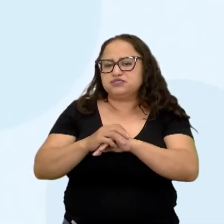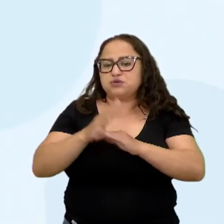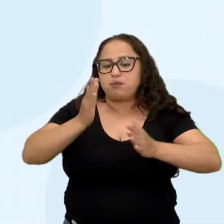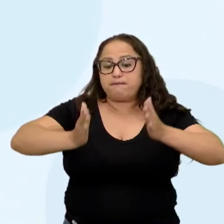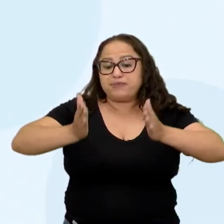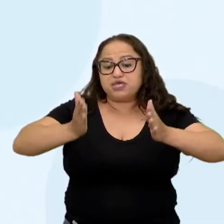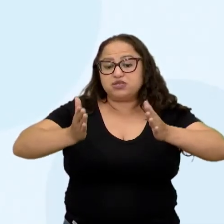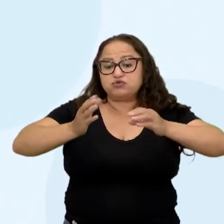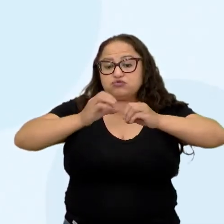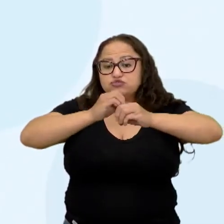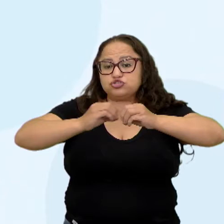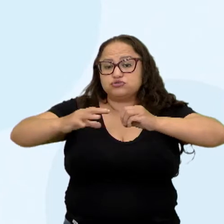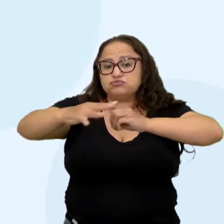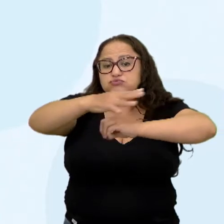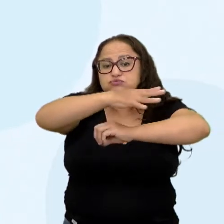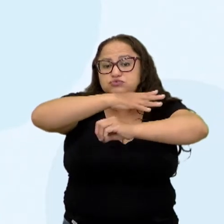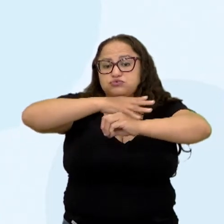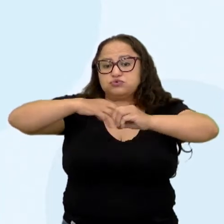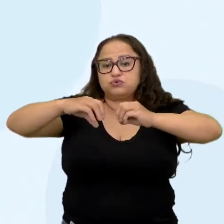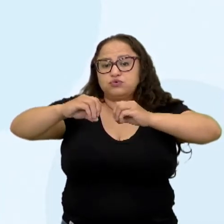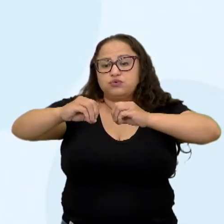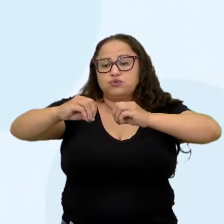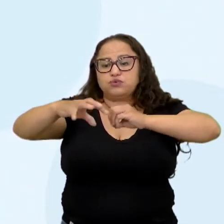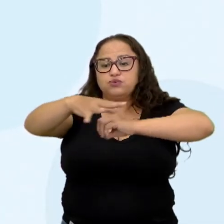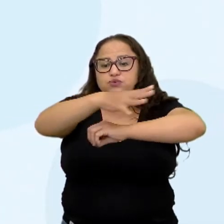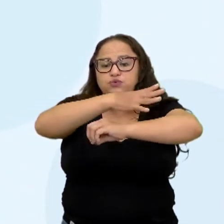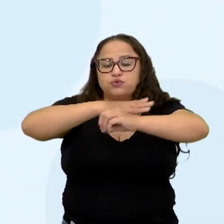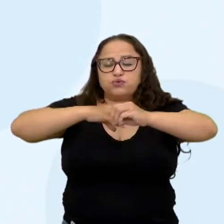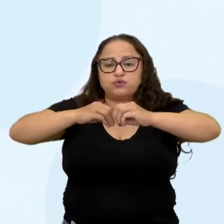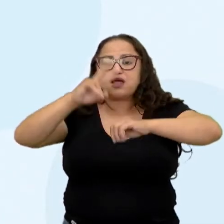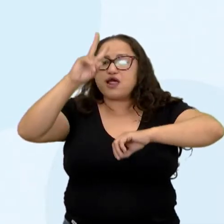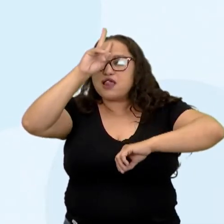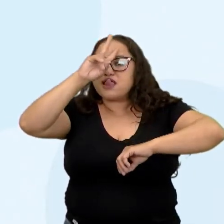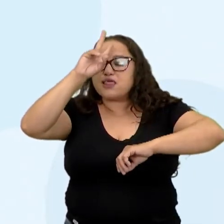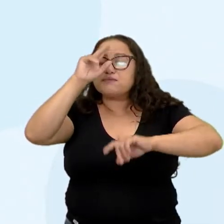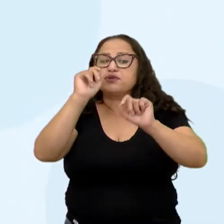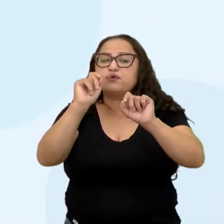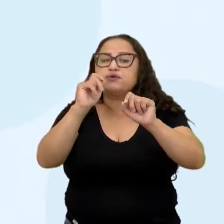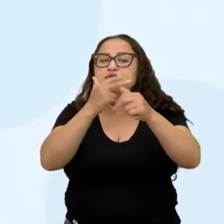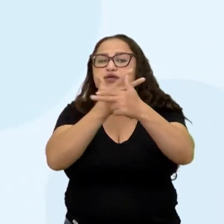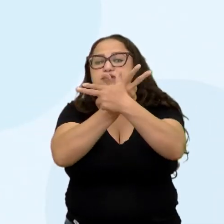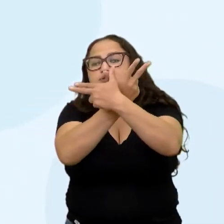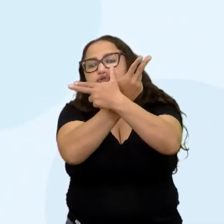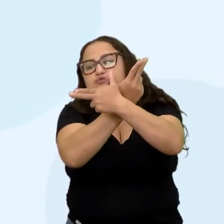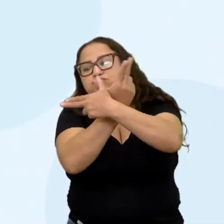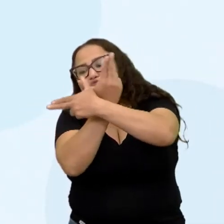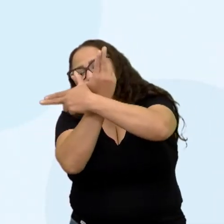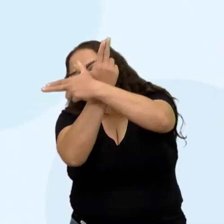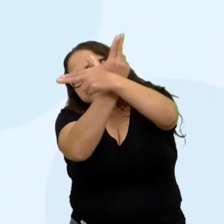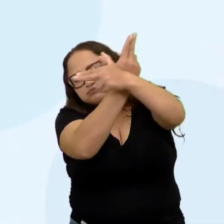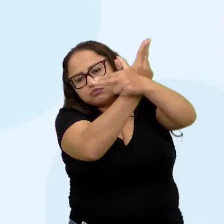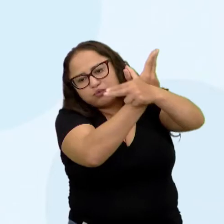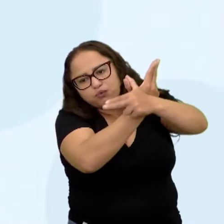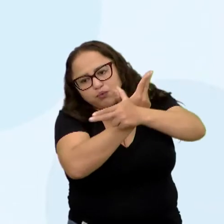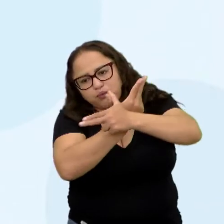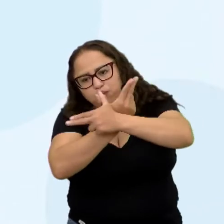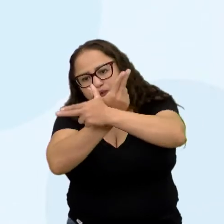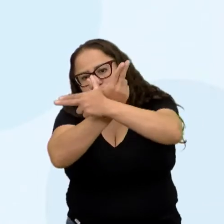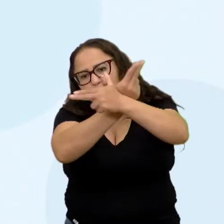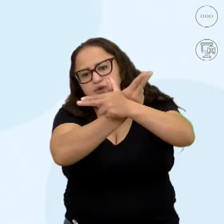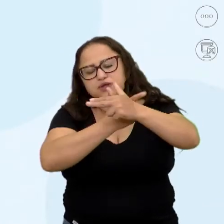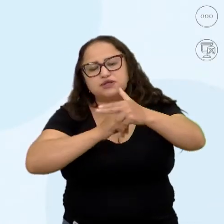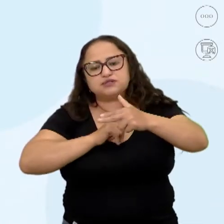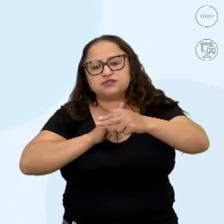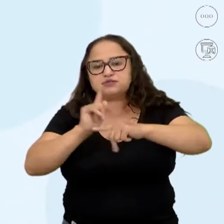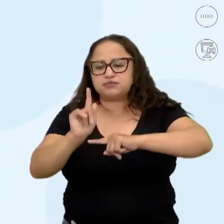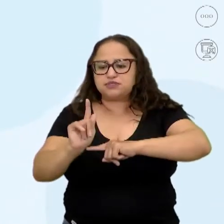né? Pessoal, lembra também, né? Quando o satélite está acima, você tem uma relação também da